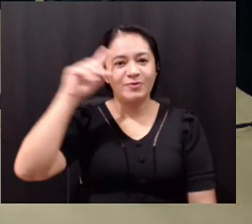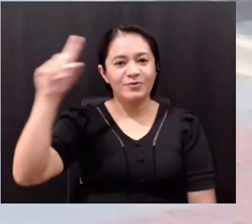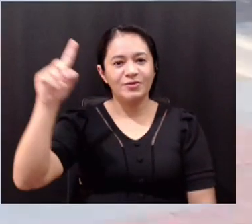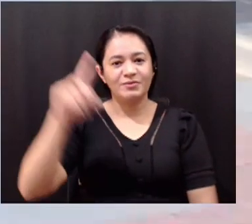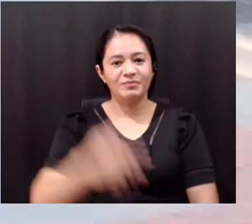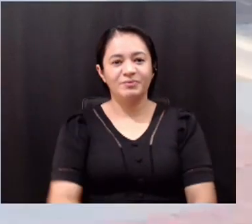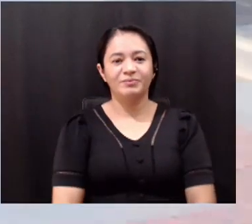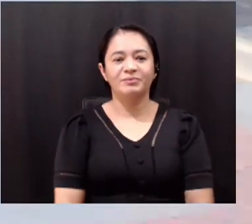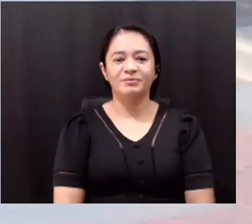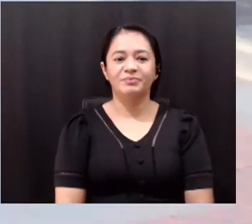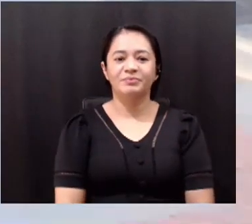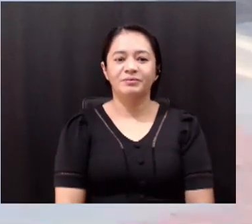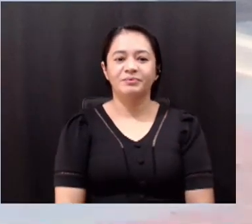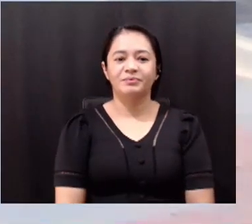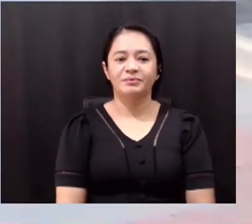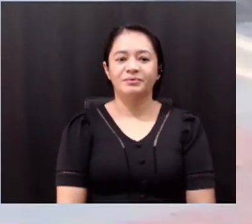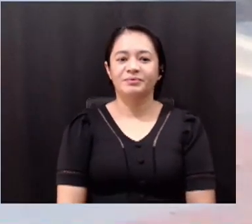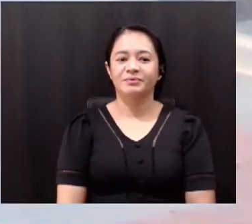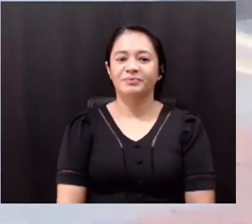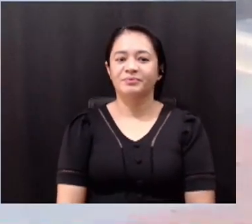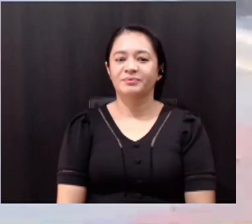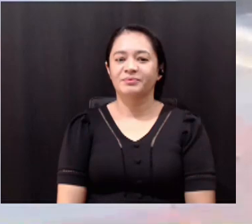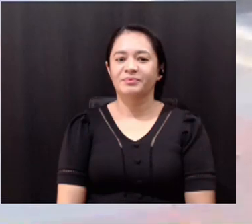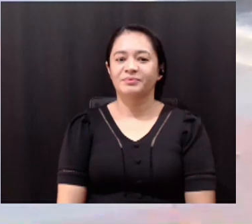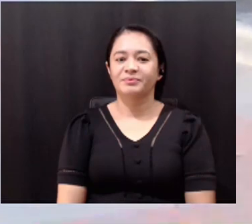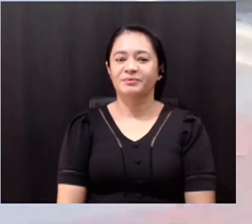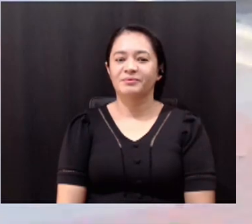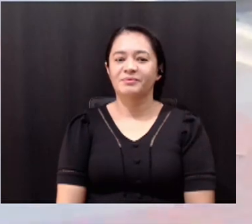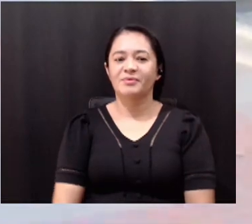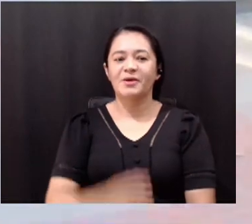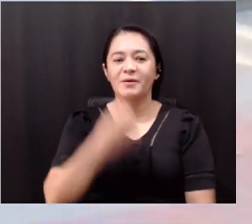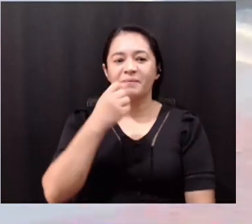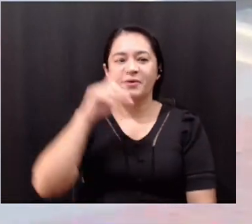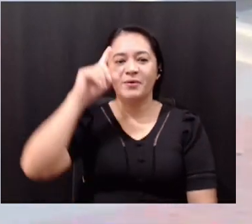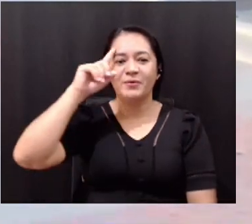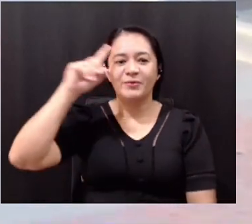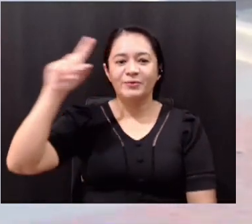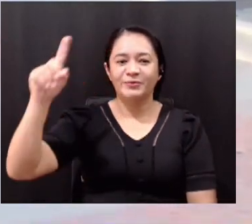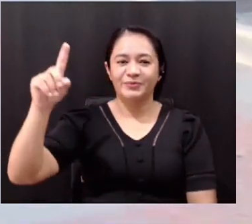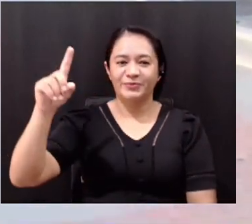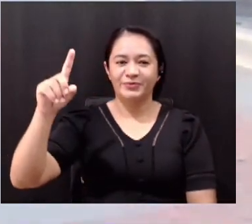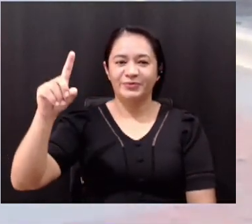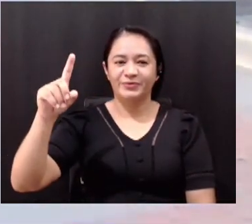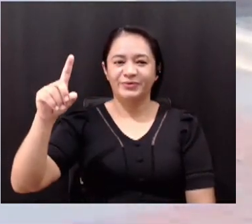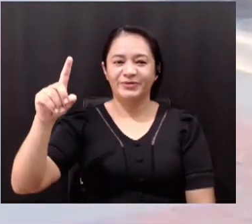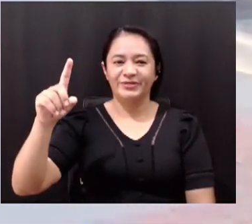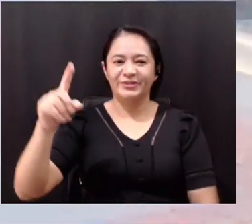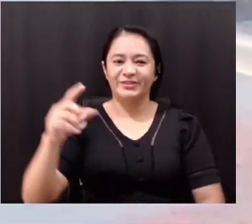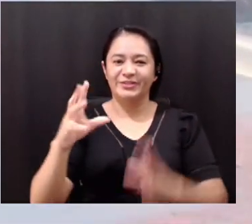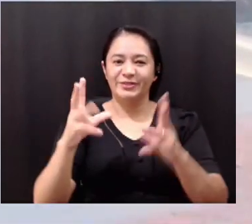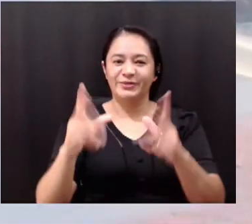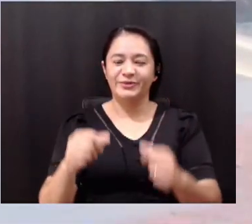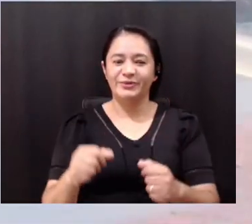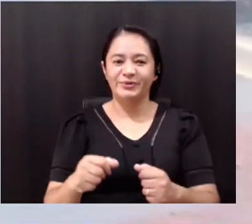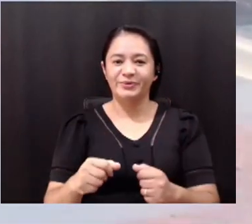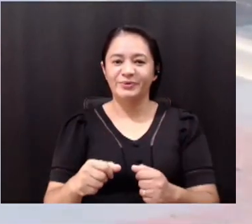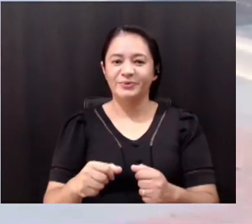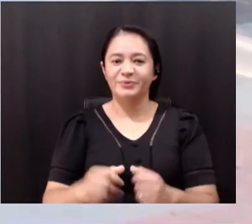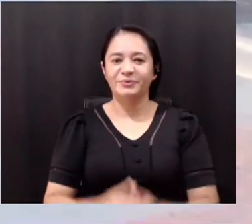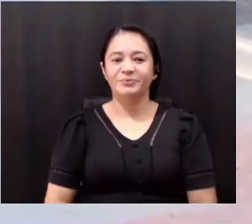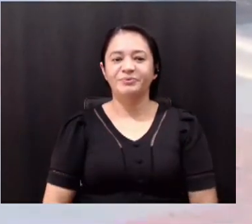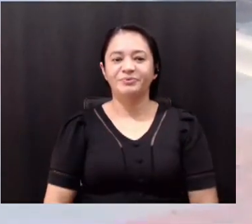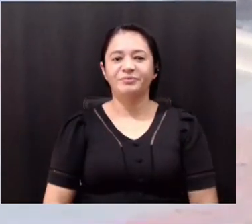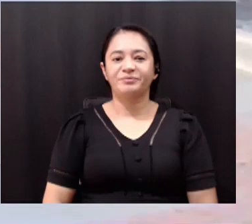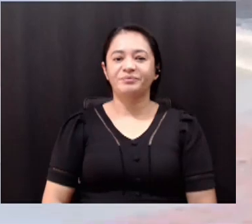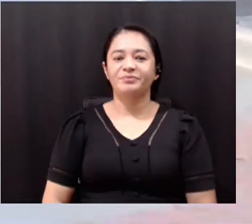Olá, Rúbia, bom dia para você, bom dia para todos que acompanham o Estúdio Câmara. Rúbia, e olha só, a gente tem um dado